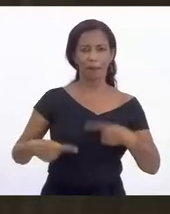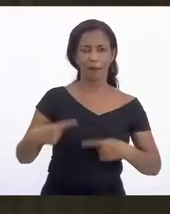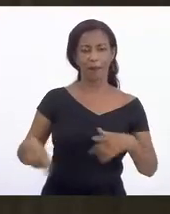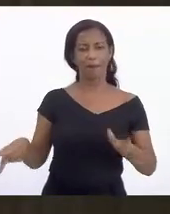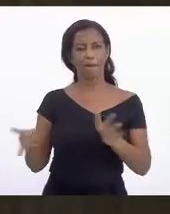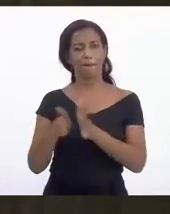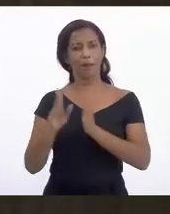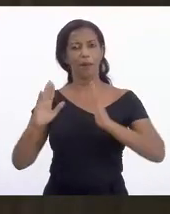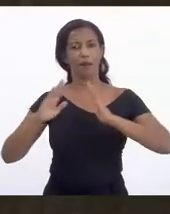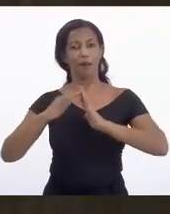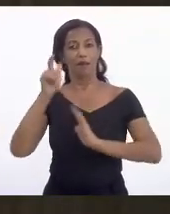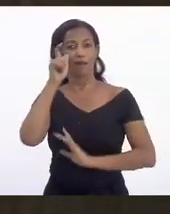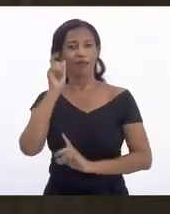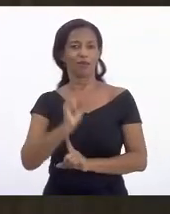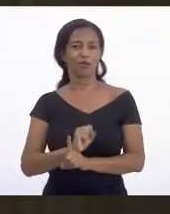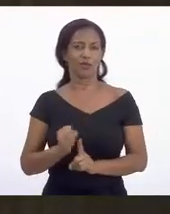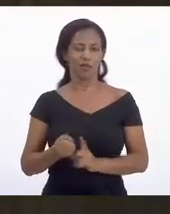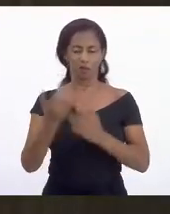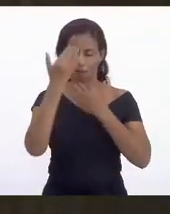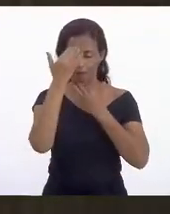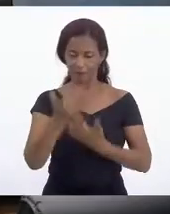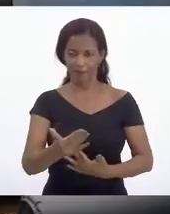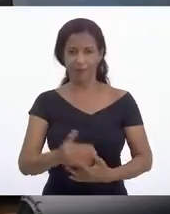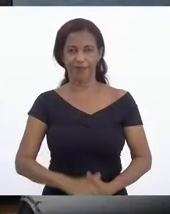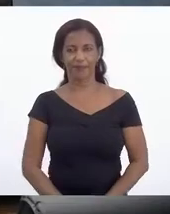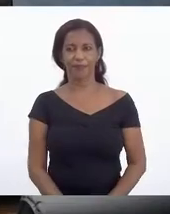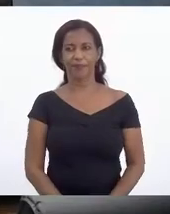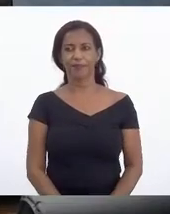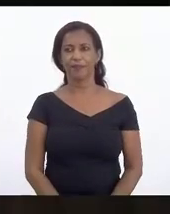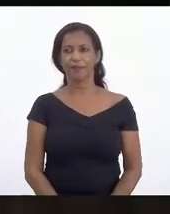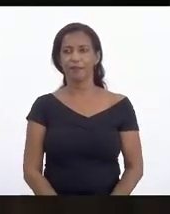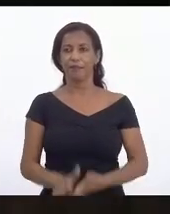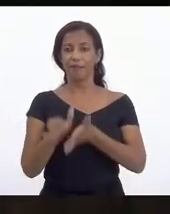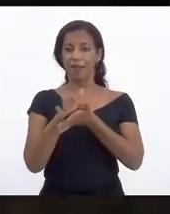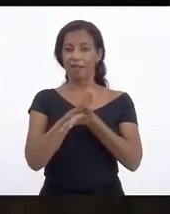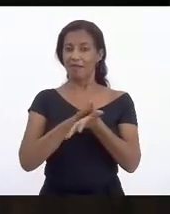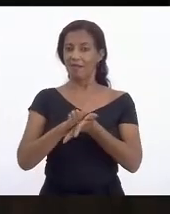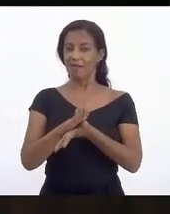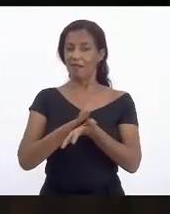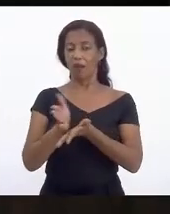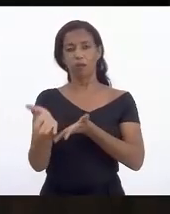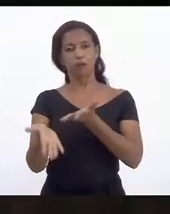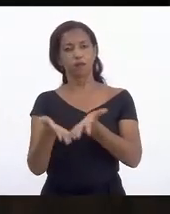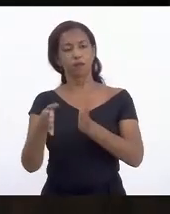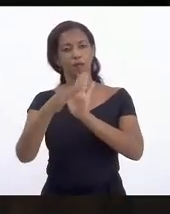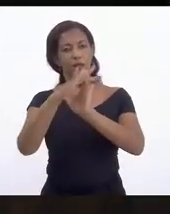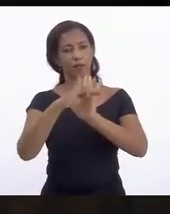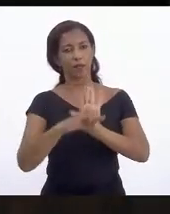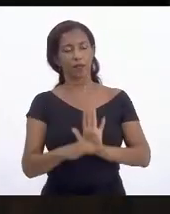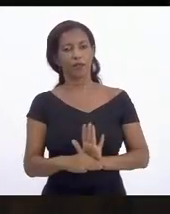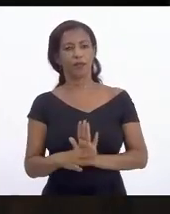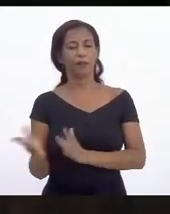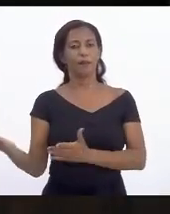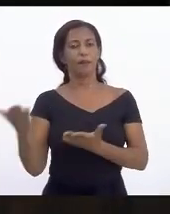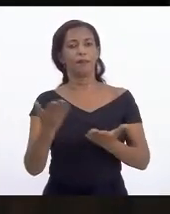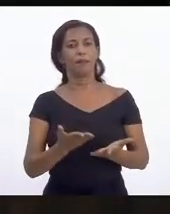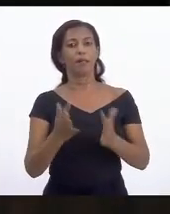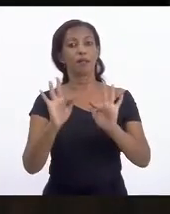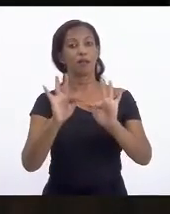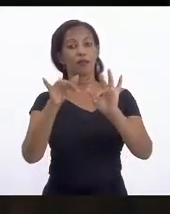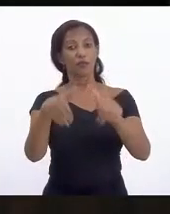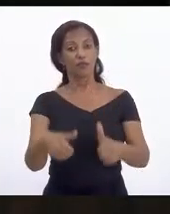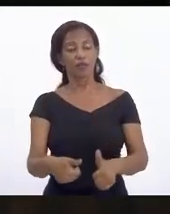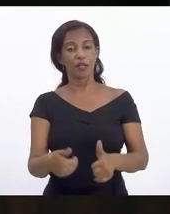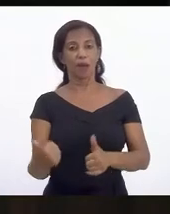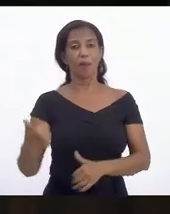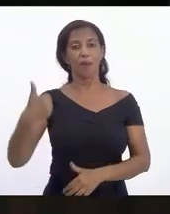habitação de especial interesse social. Muito obrigada, presidenta. Nada mais havendo a tratar na ordem do dia, passa-se ao expediente